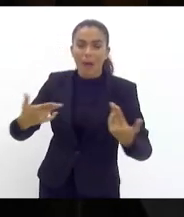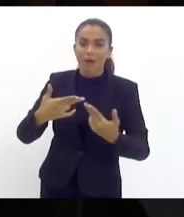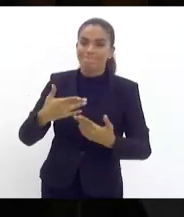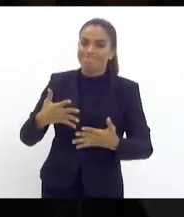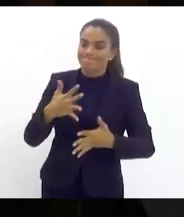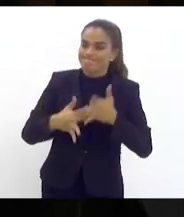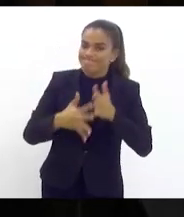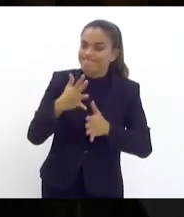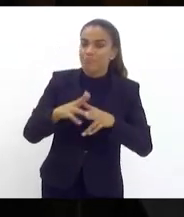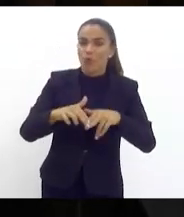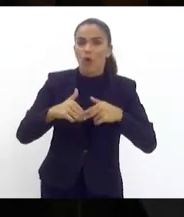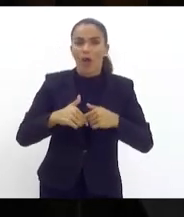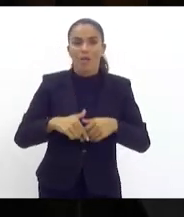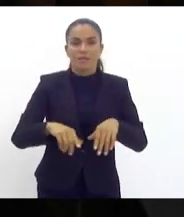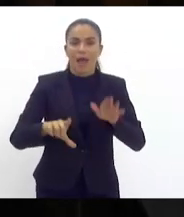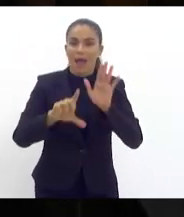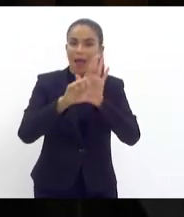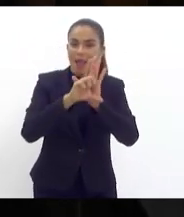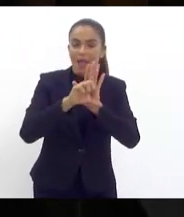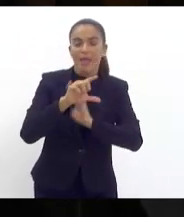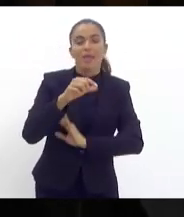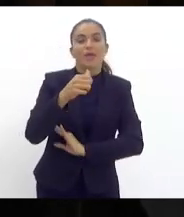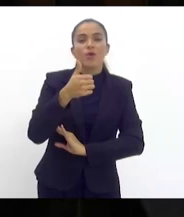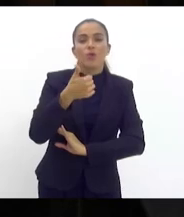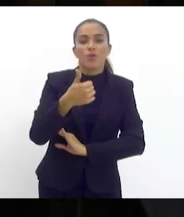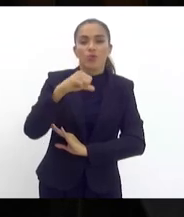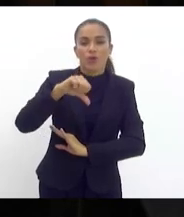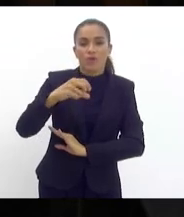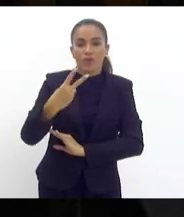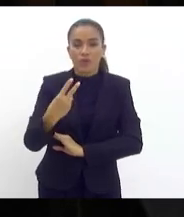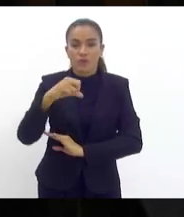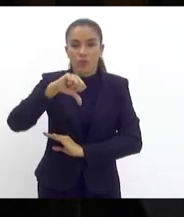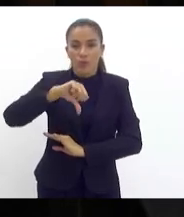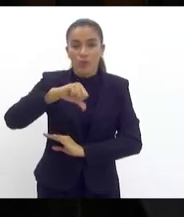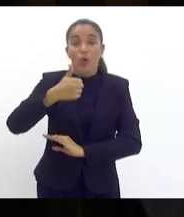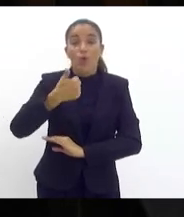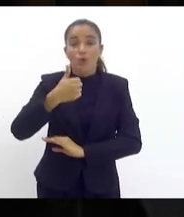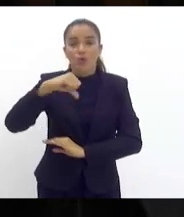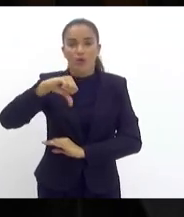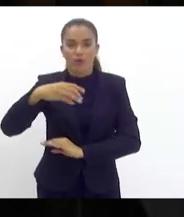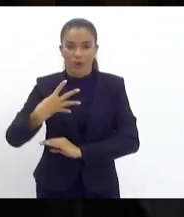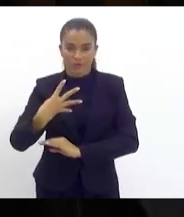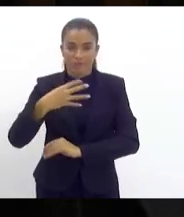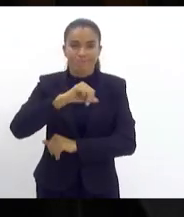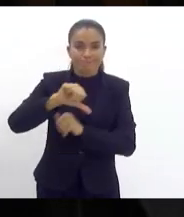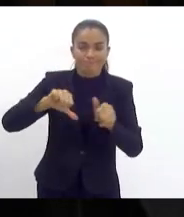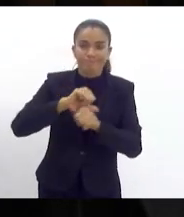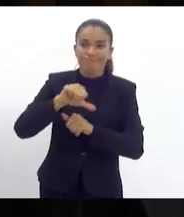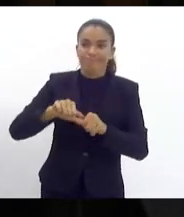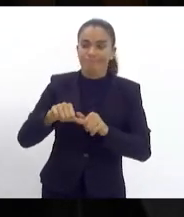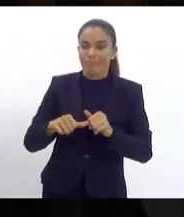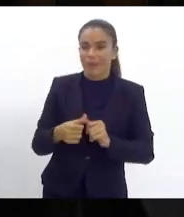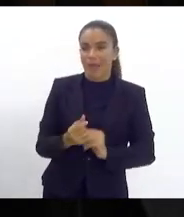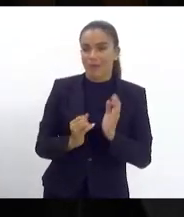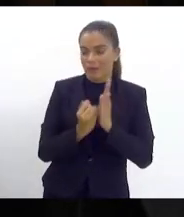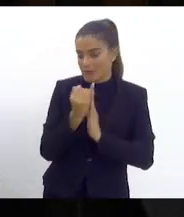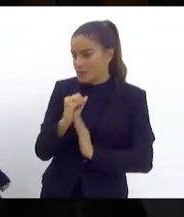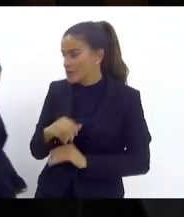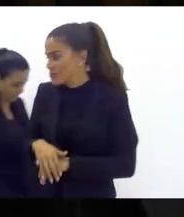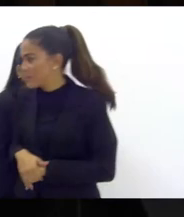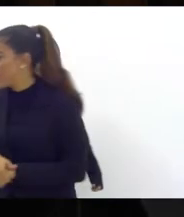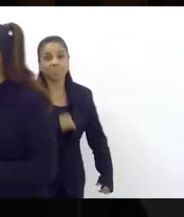leis complementares 192 e 194, que alteraram a alíquota de ICMS